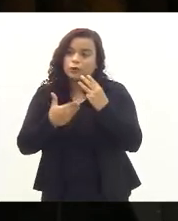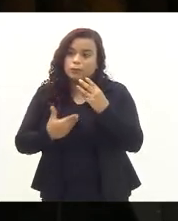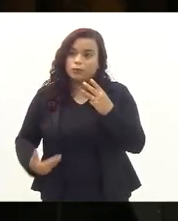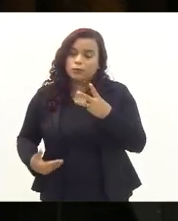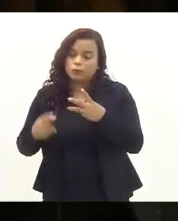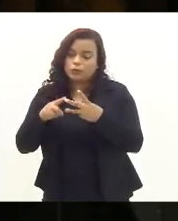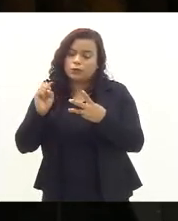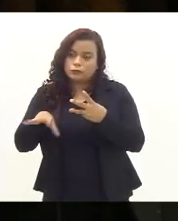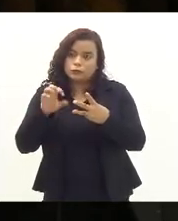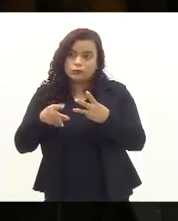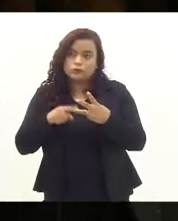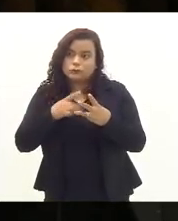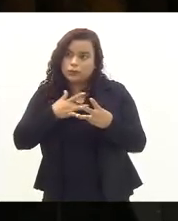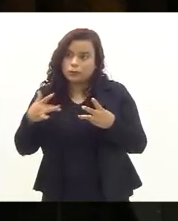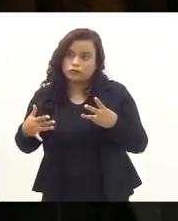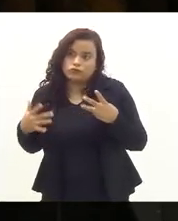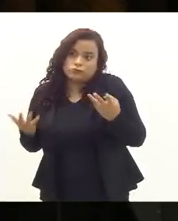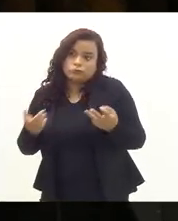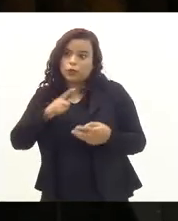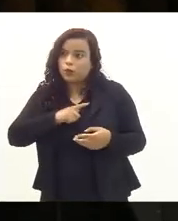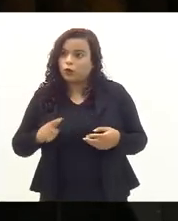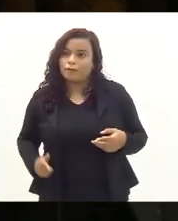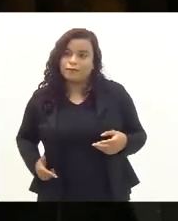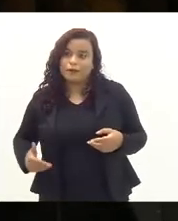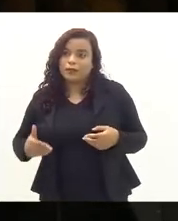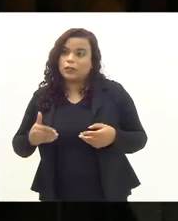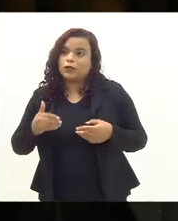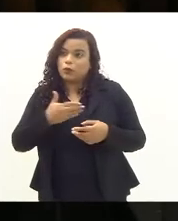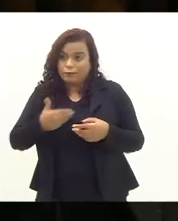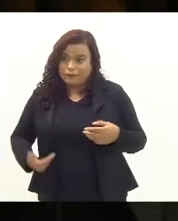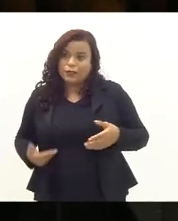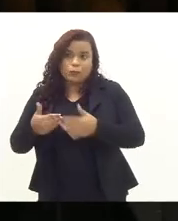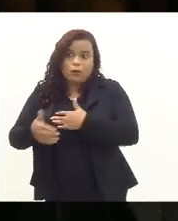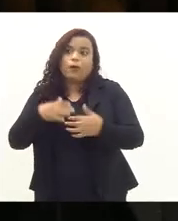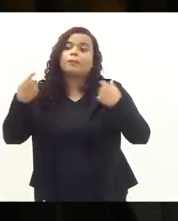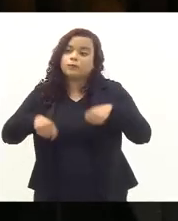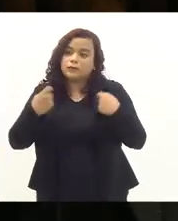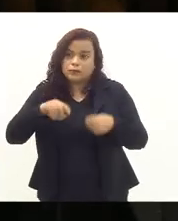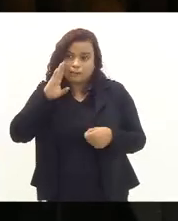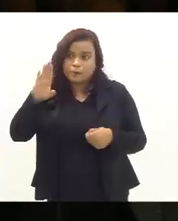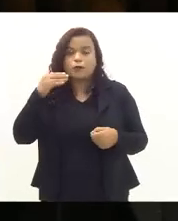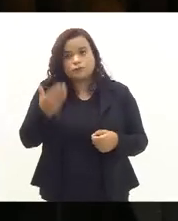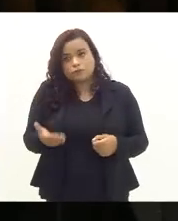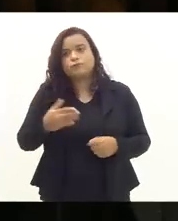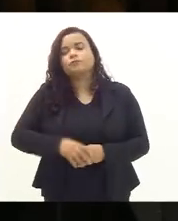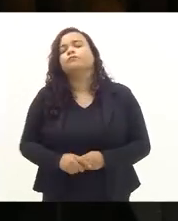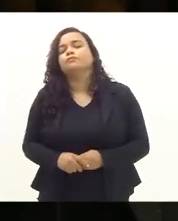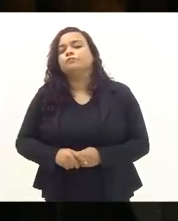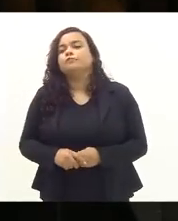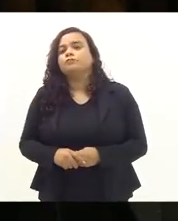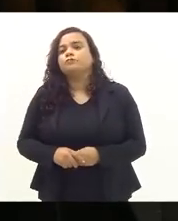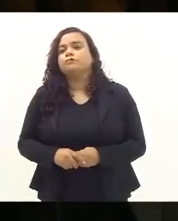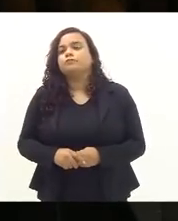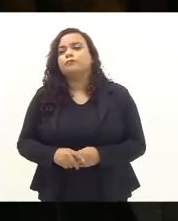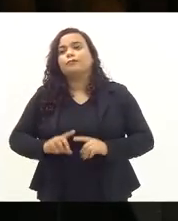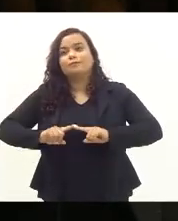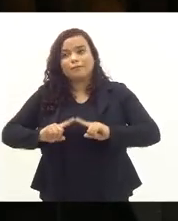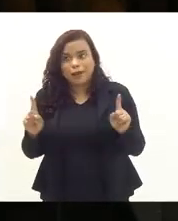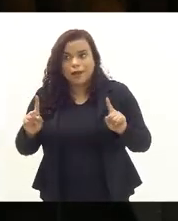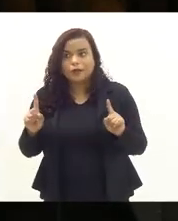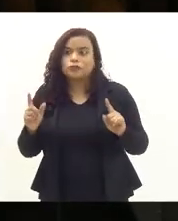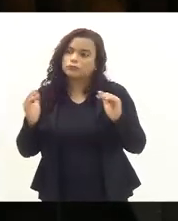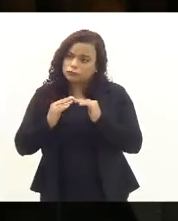educação e saúde então qualquer governo tem que ter esses eixos E essas prioridades é mas